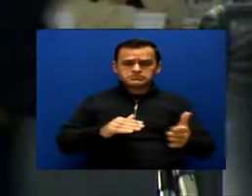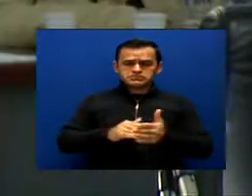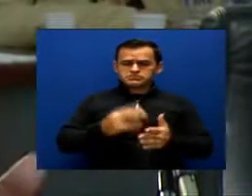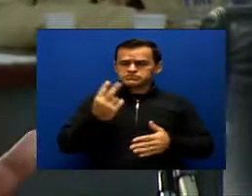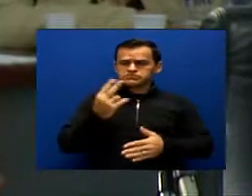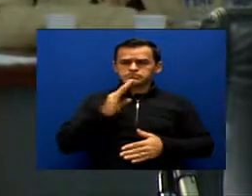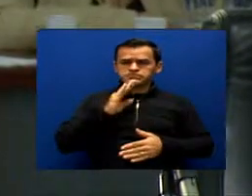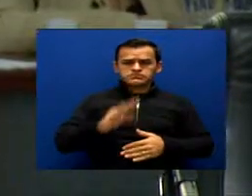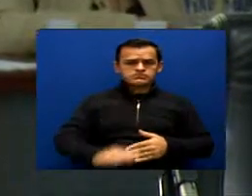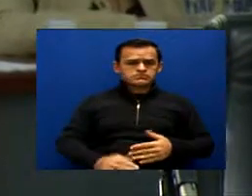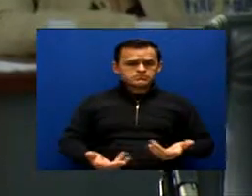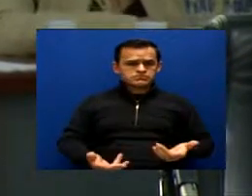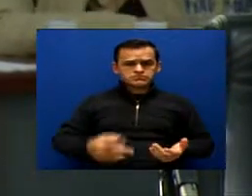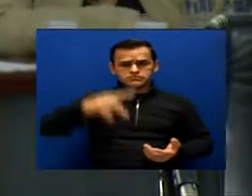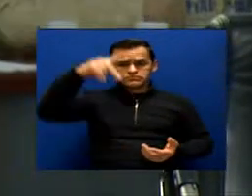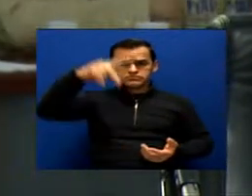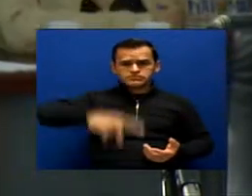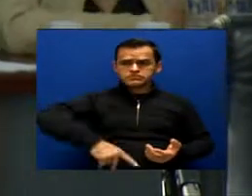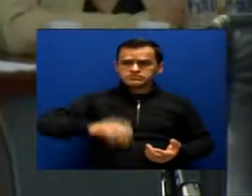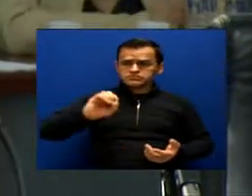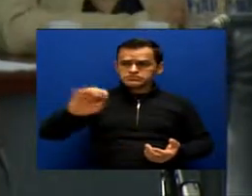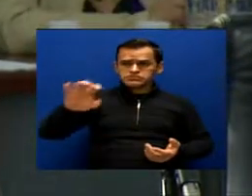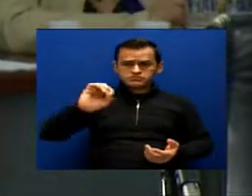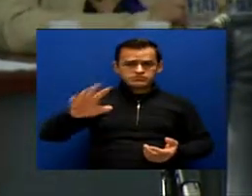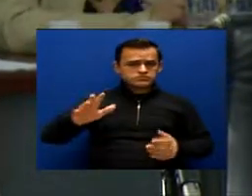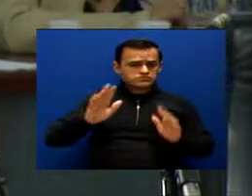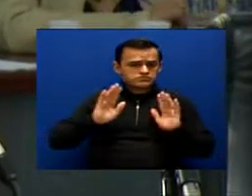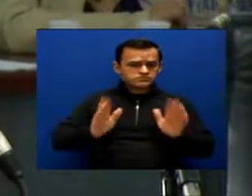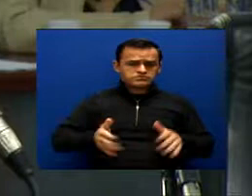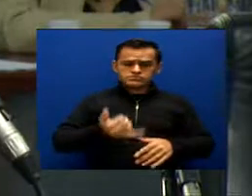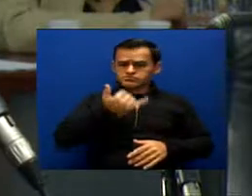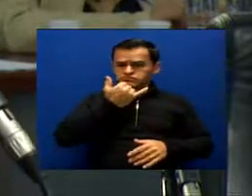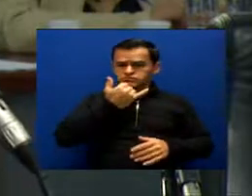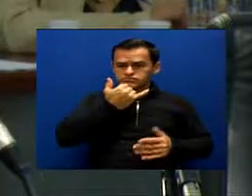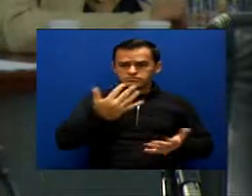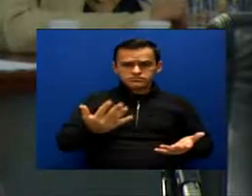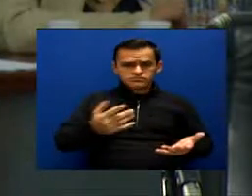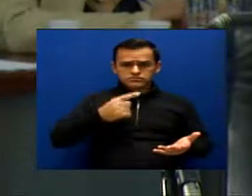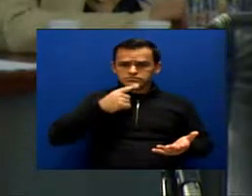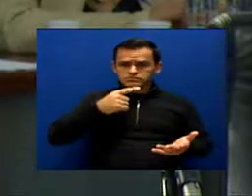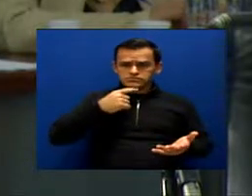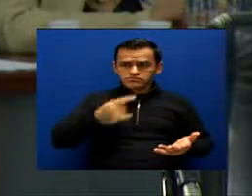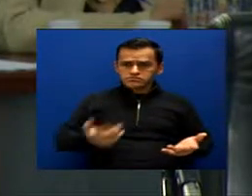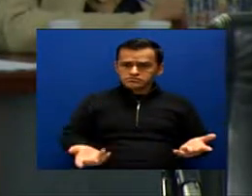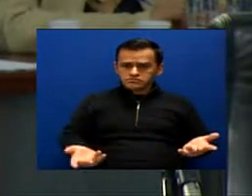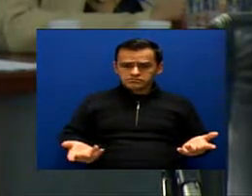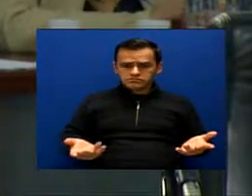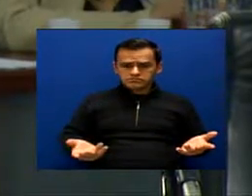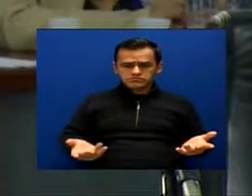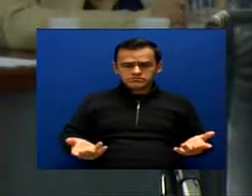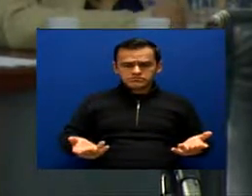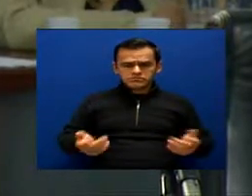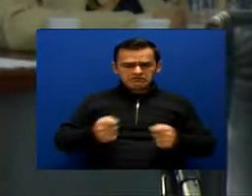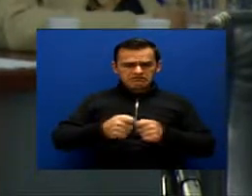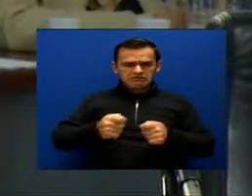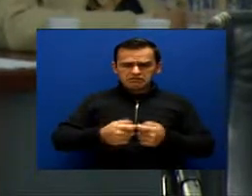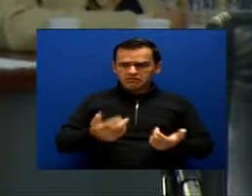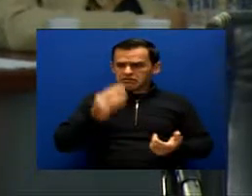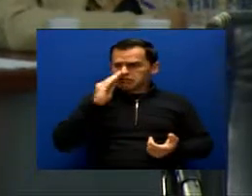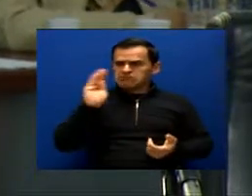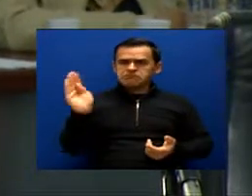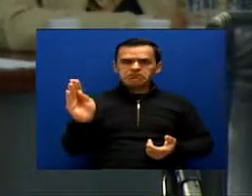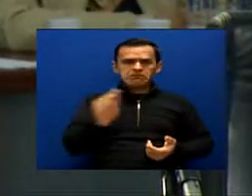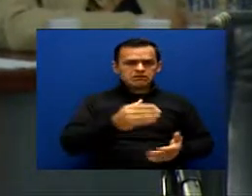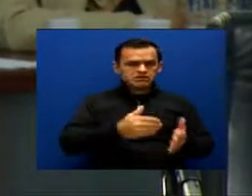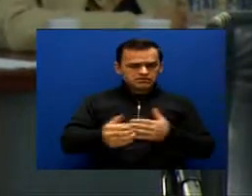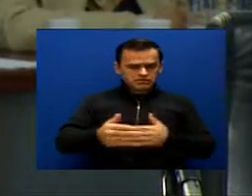14h, nem o presidente ficou. Me perdoe, mas não dá, não dá. Não dá. Fazer isso com o funcionalismo, para